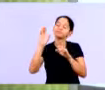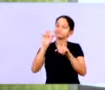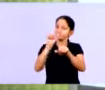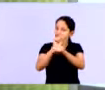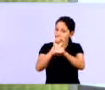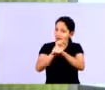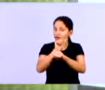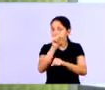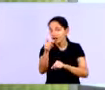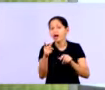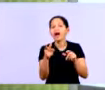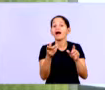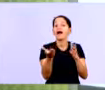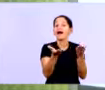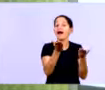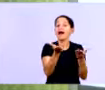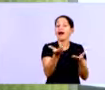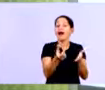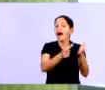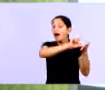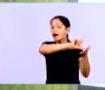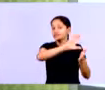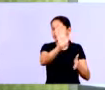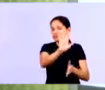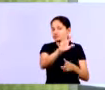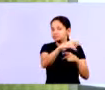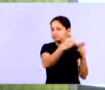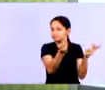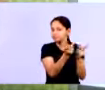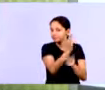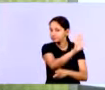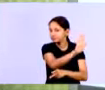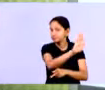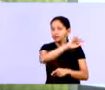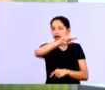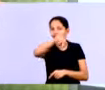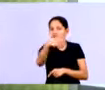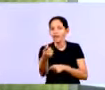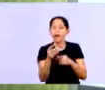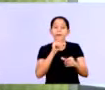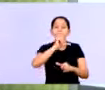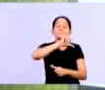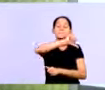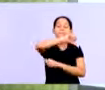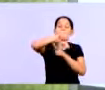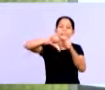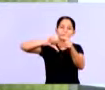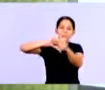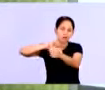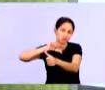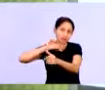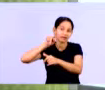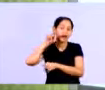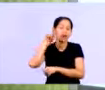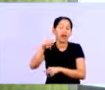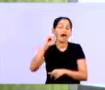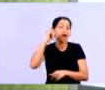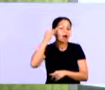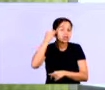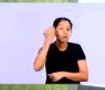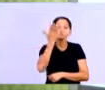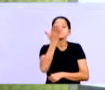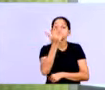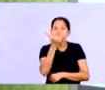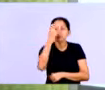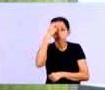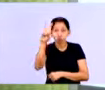valor do investimento que a gente realizou foi de R$200 mil. Agora, como a gente muda de negócio, né, a gente vai comer temaki, comida japonesa, um outro ramo,